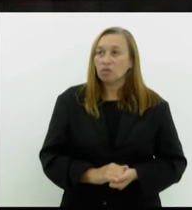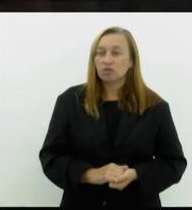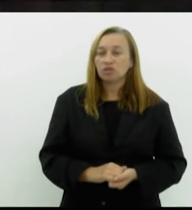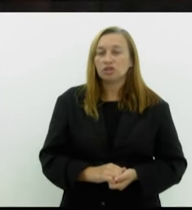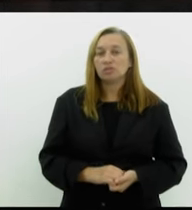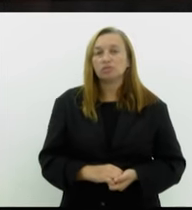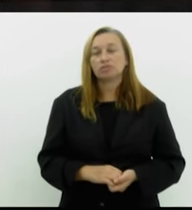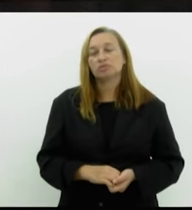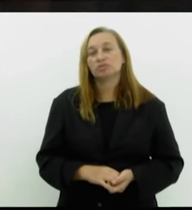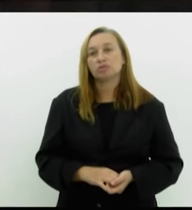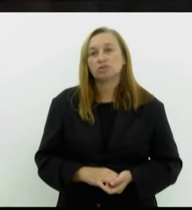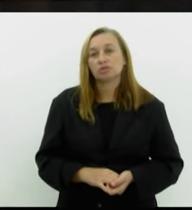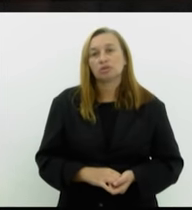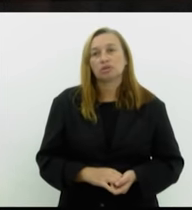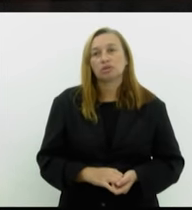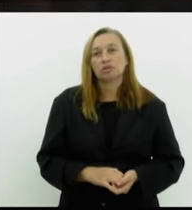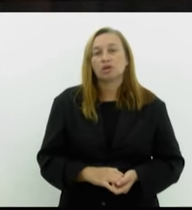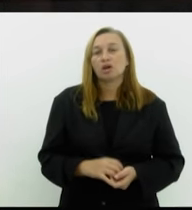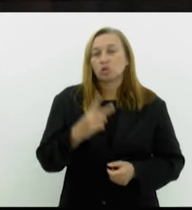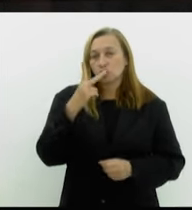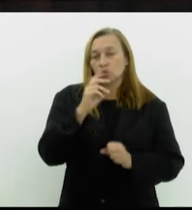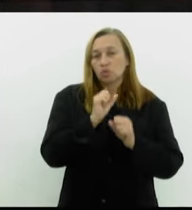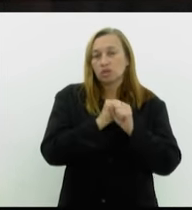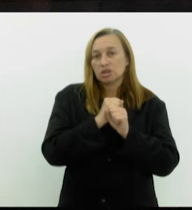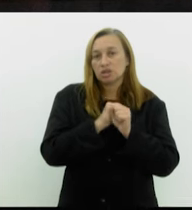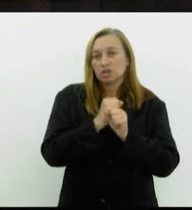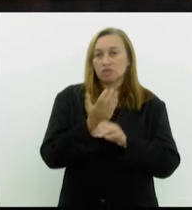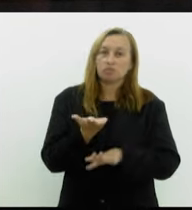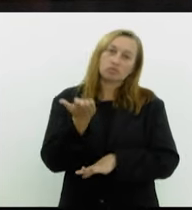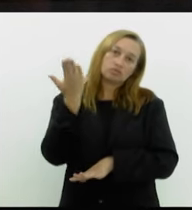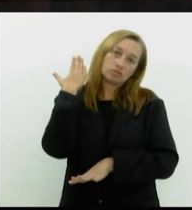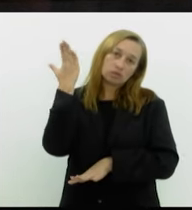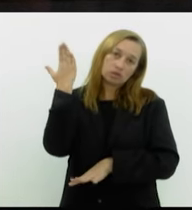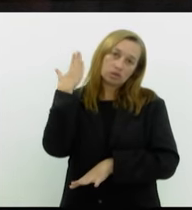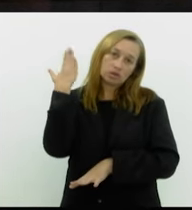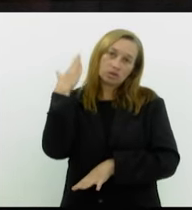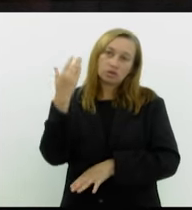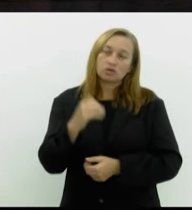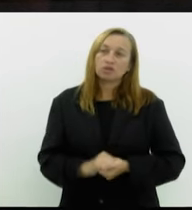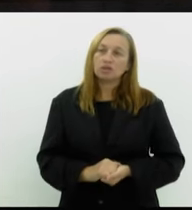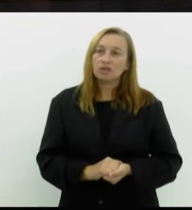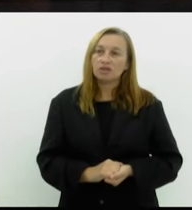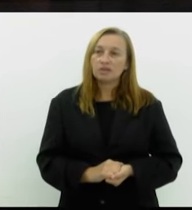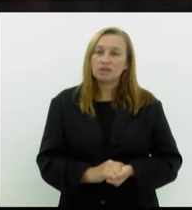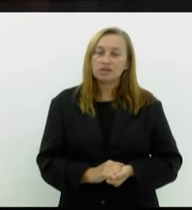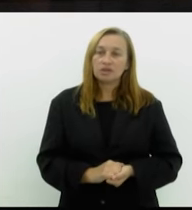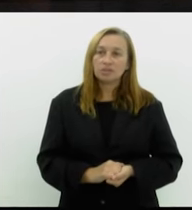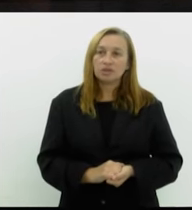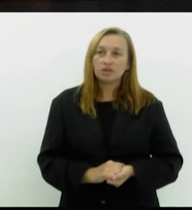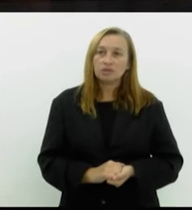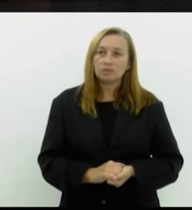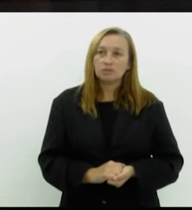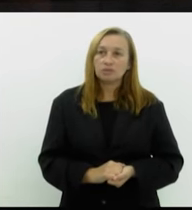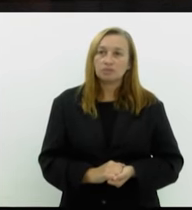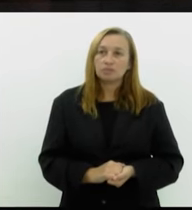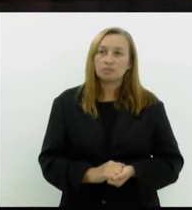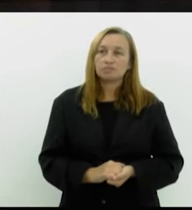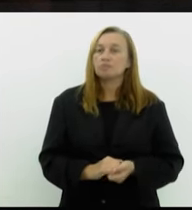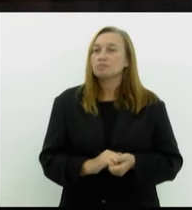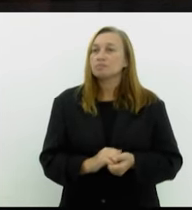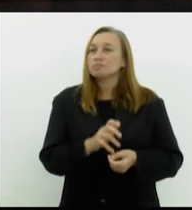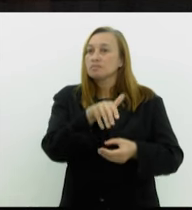E verificamos que há dois anos atrás, quando teve eleições